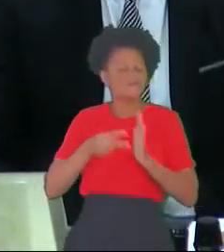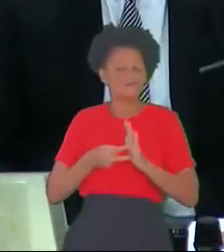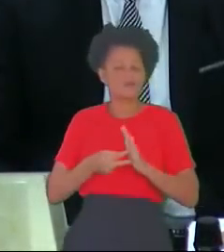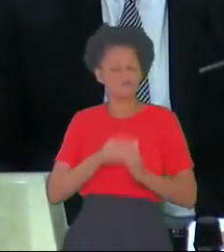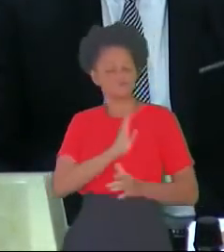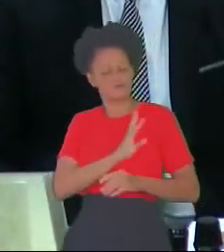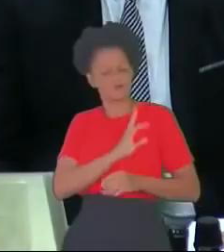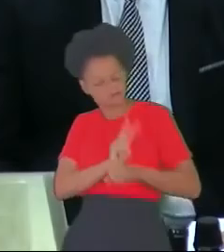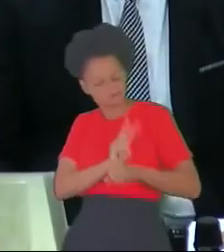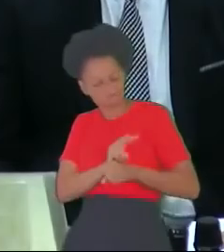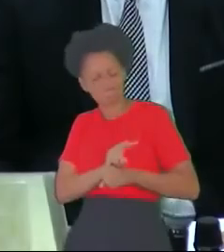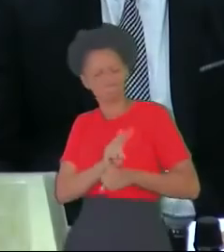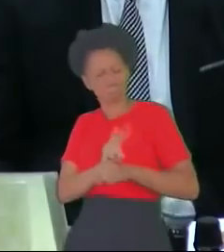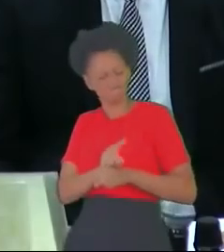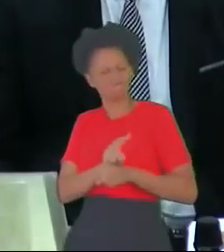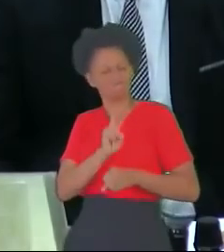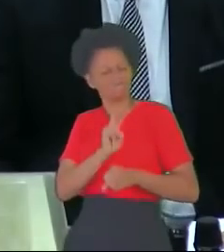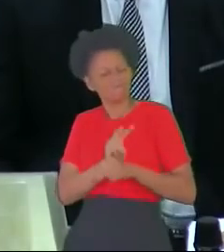velava, velava.